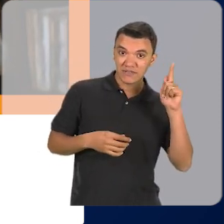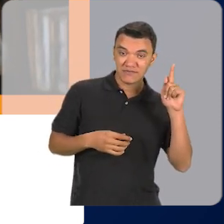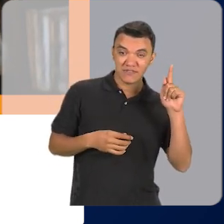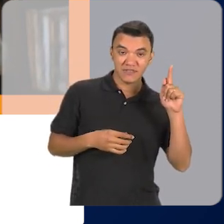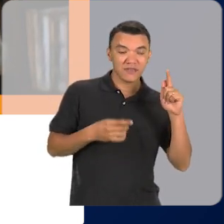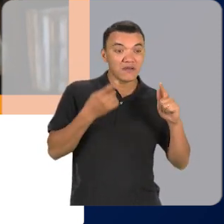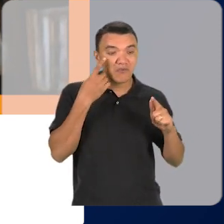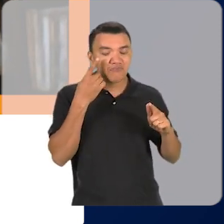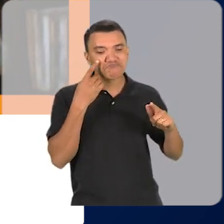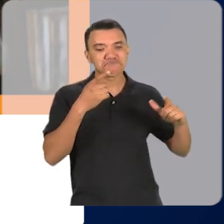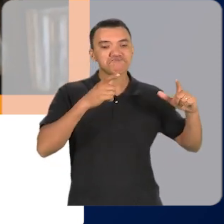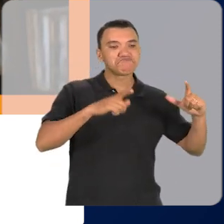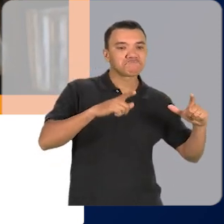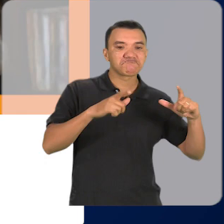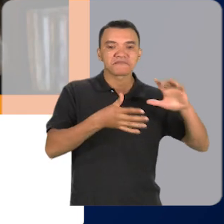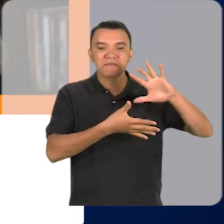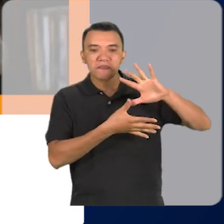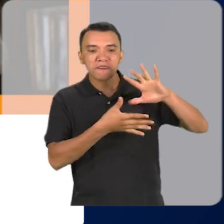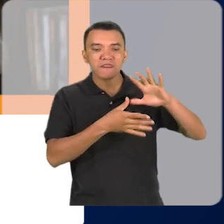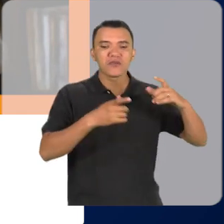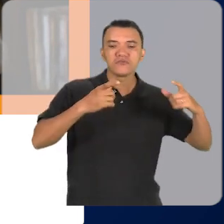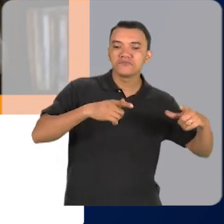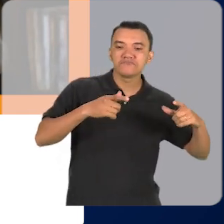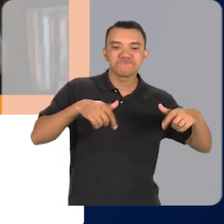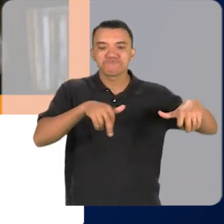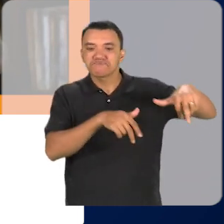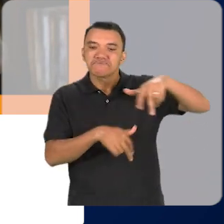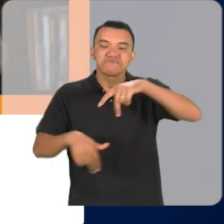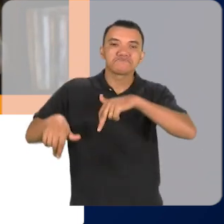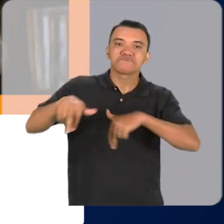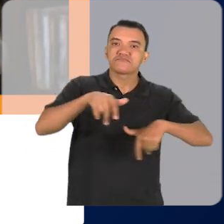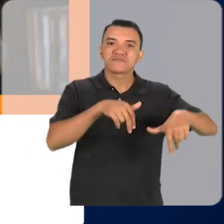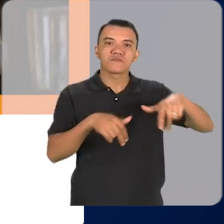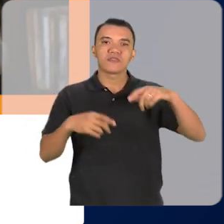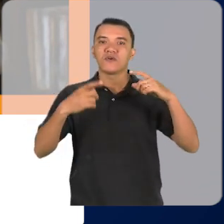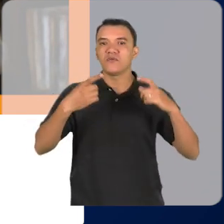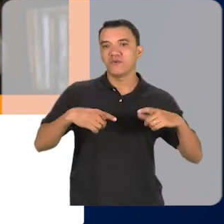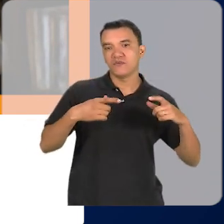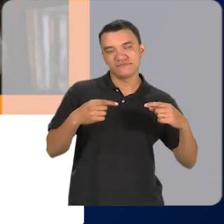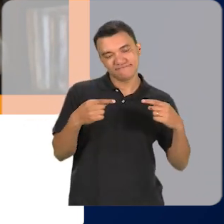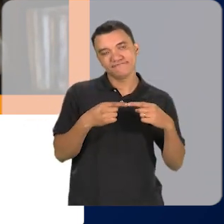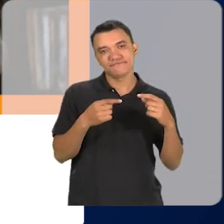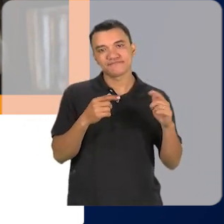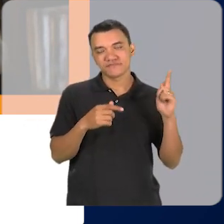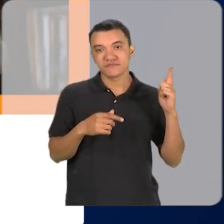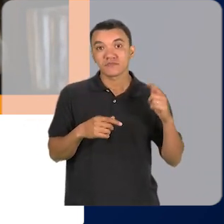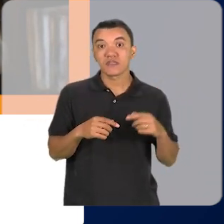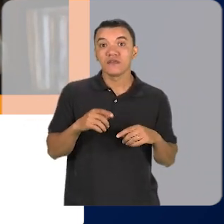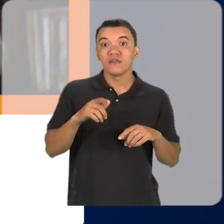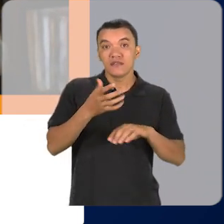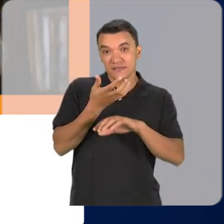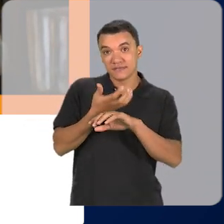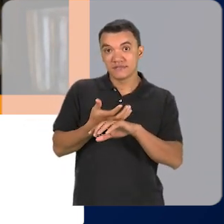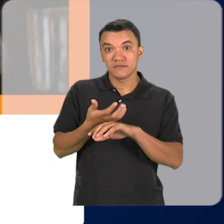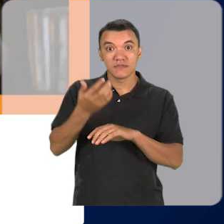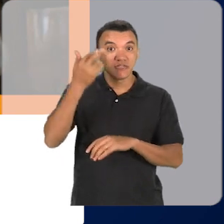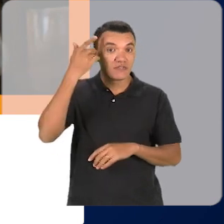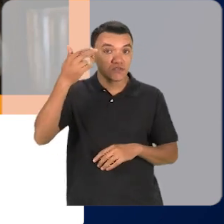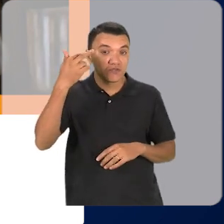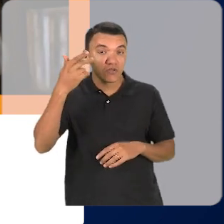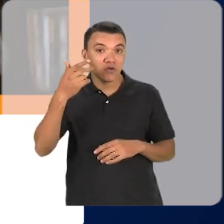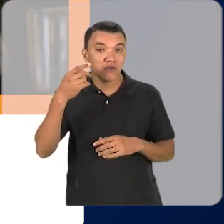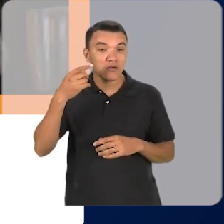onde esses pregoeiros circulavam na cidade, né, na história, né, resgatar realmente essas origens, né, que remontam lá ao